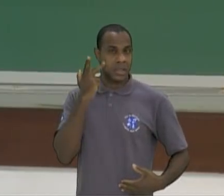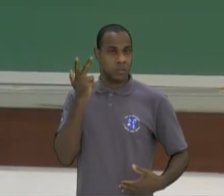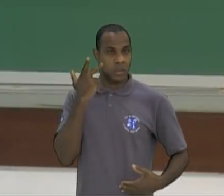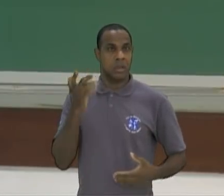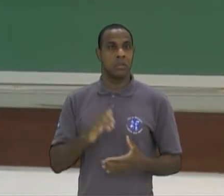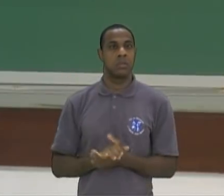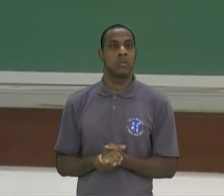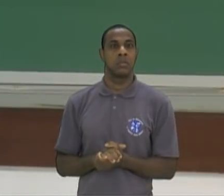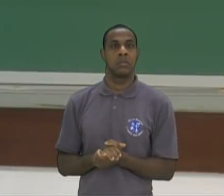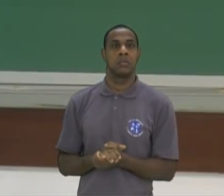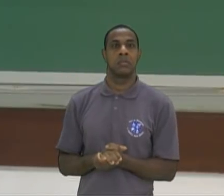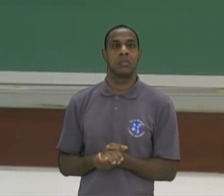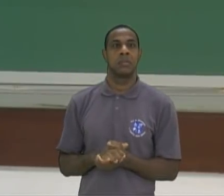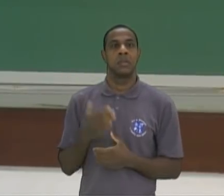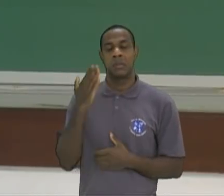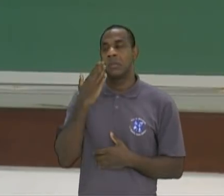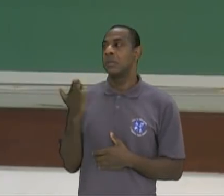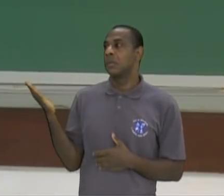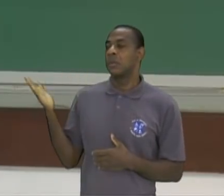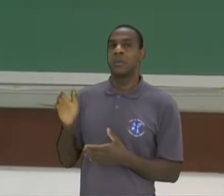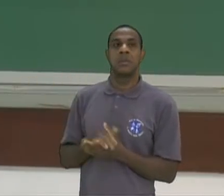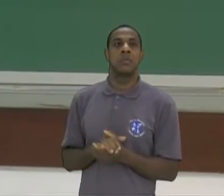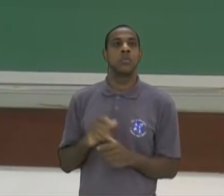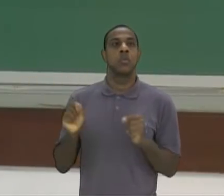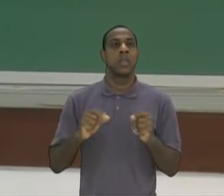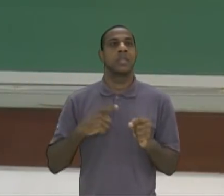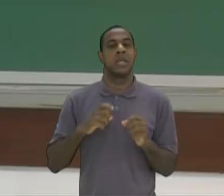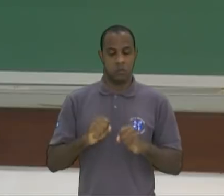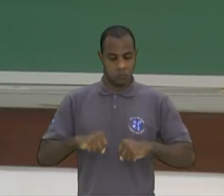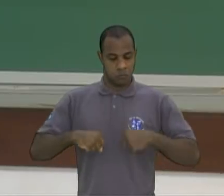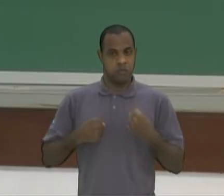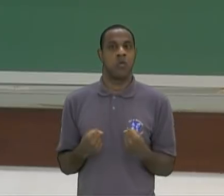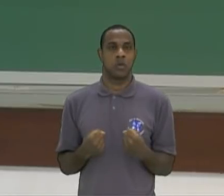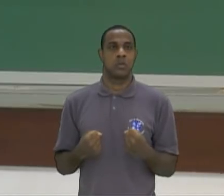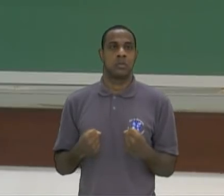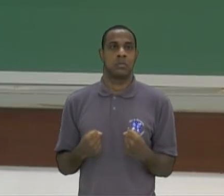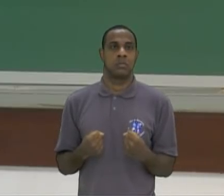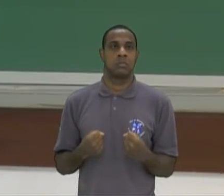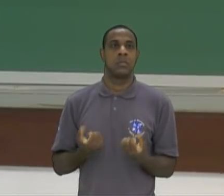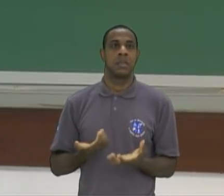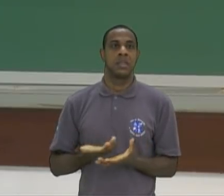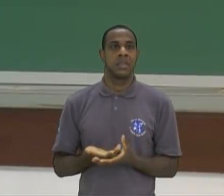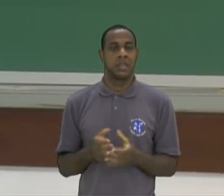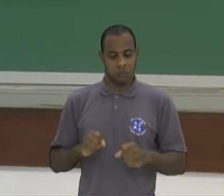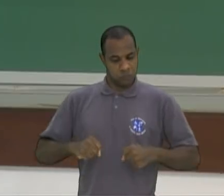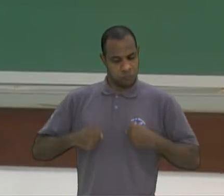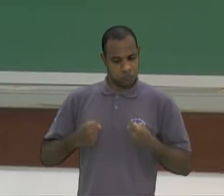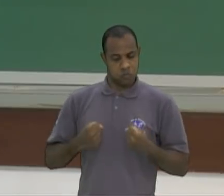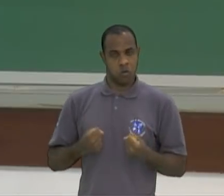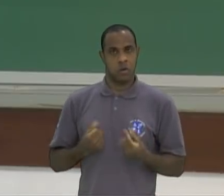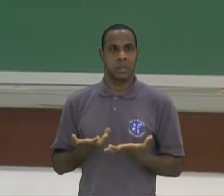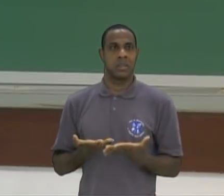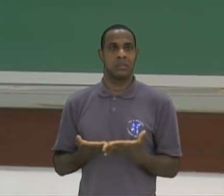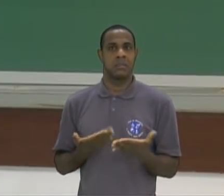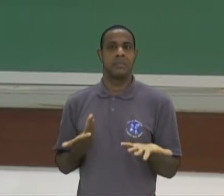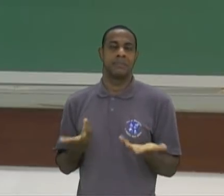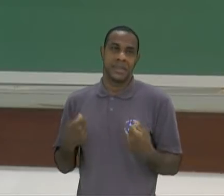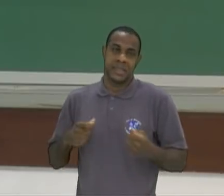do fitness, né? Então, a ideia não é levar esforço excessivo ao corpo, sim trabalhar de maneira natural, de maneira